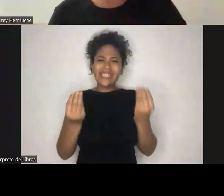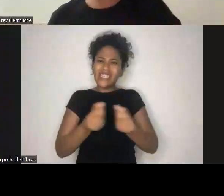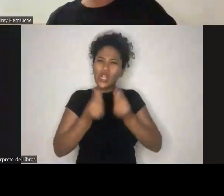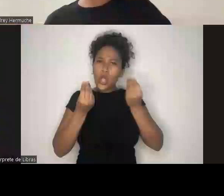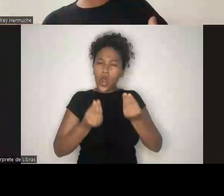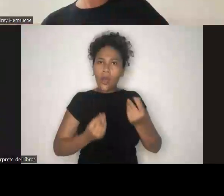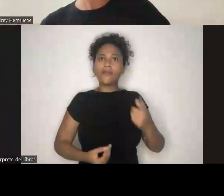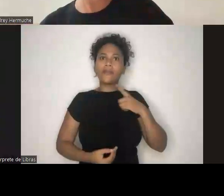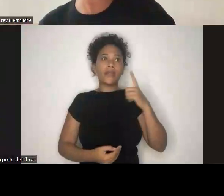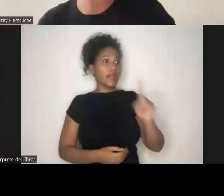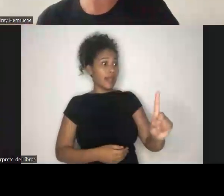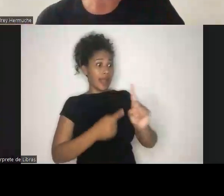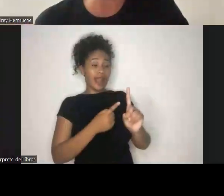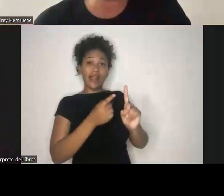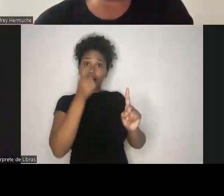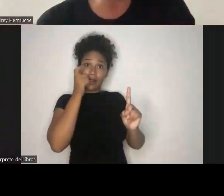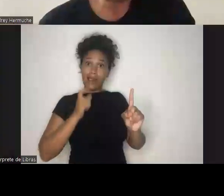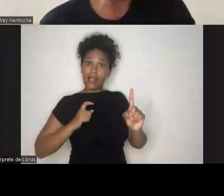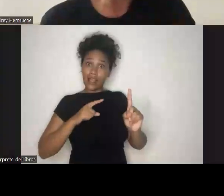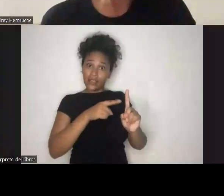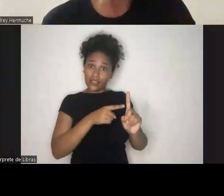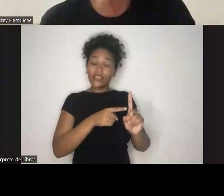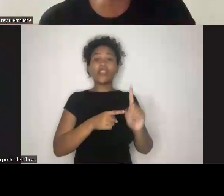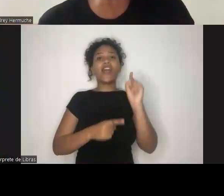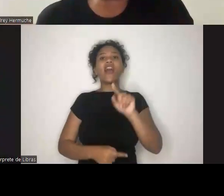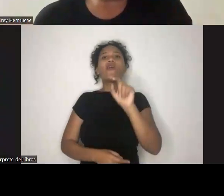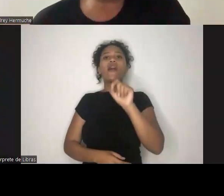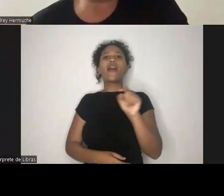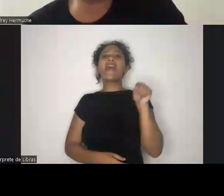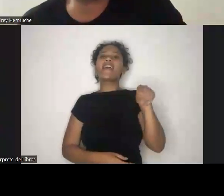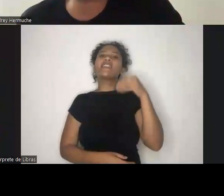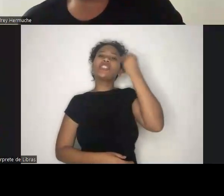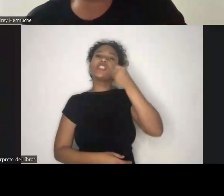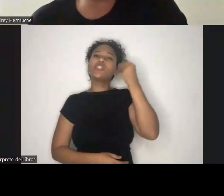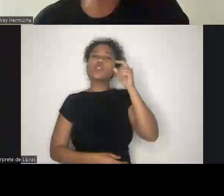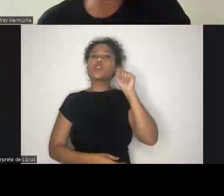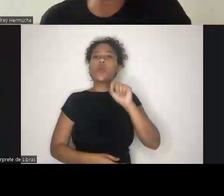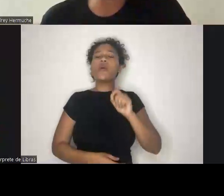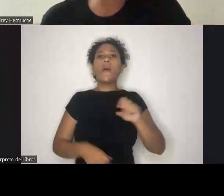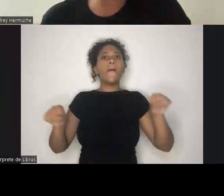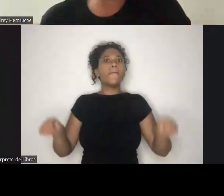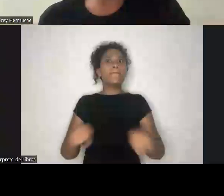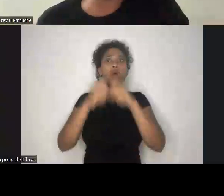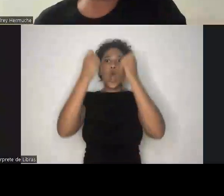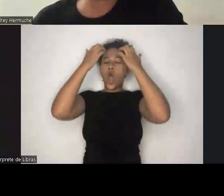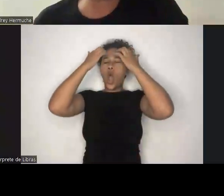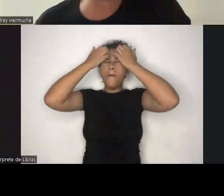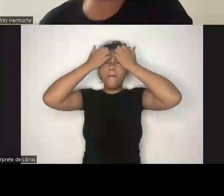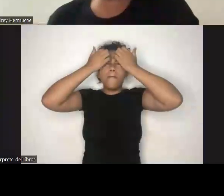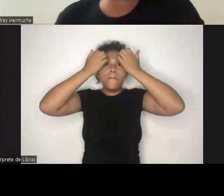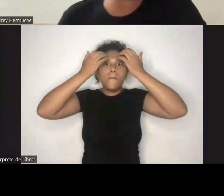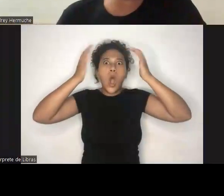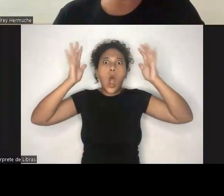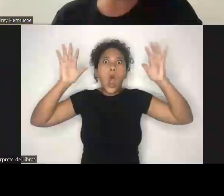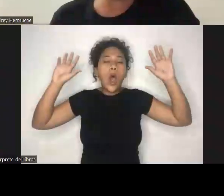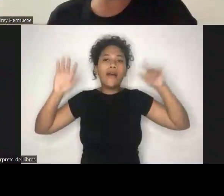do cliente é que leva ele a ter uma experiência disruptiva naquele dia e por exemplo esse